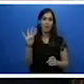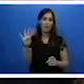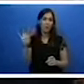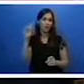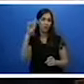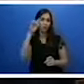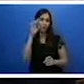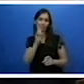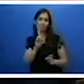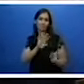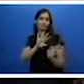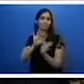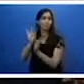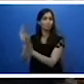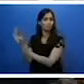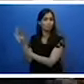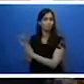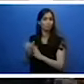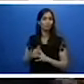Vamos continuar.